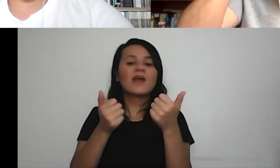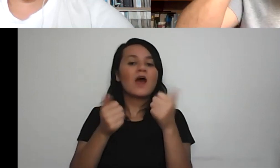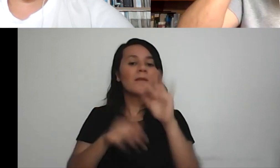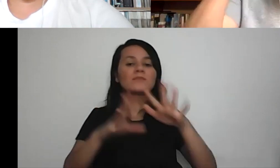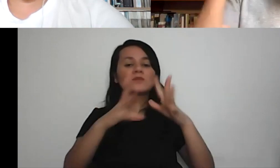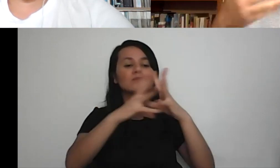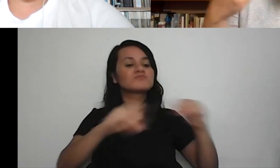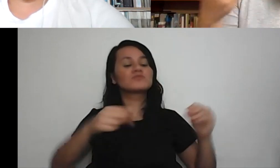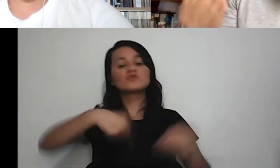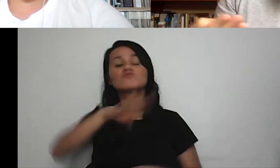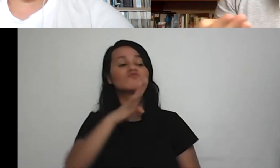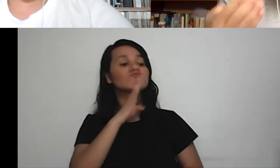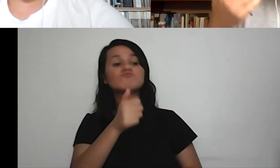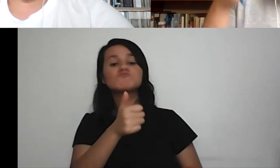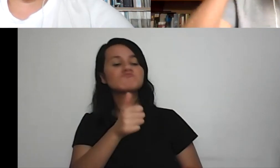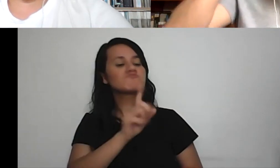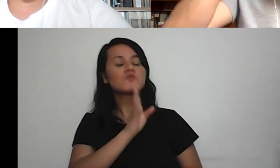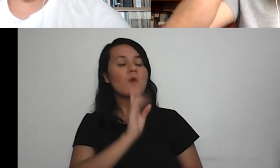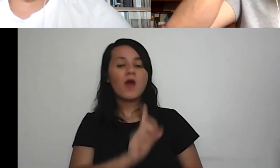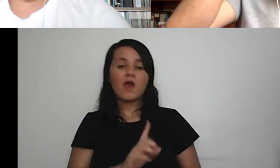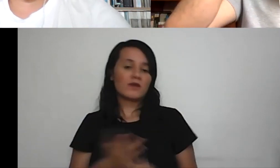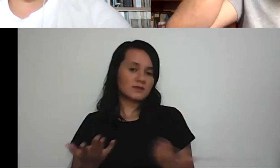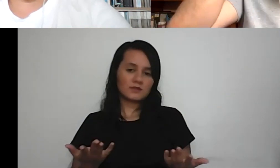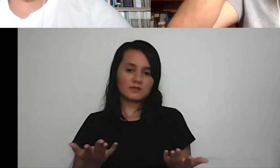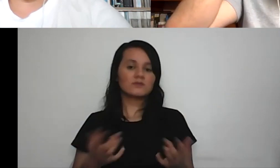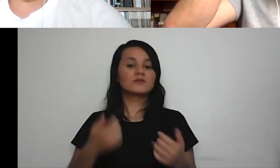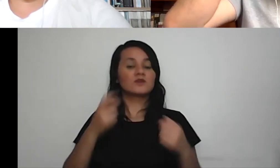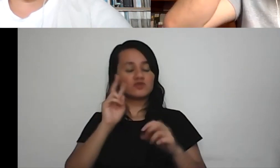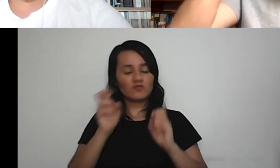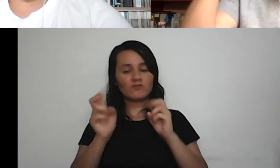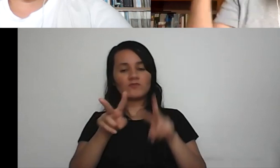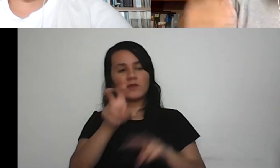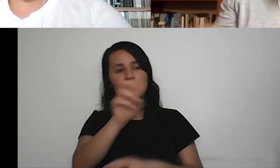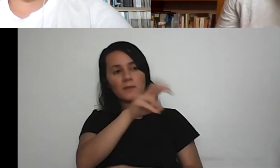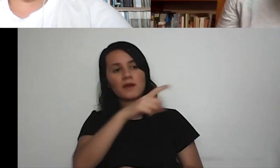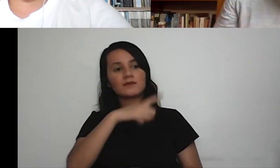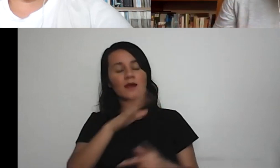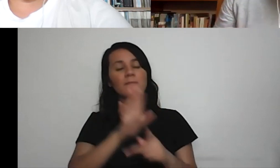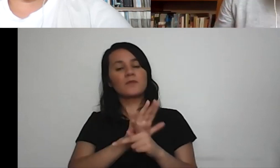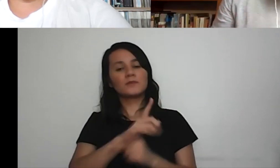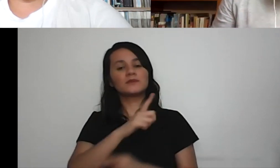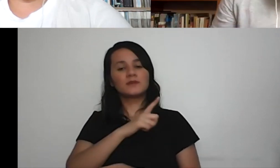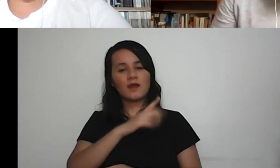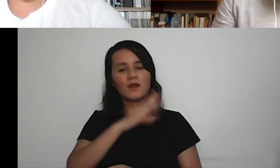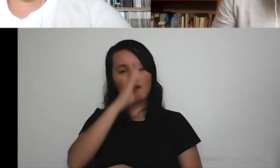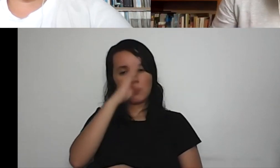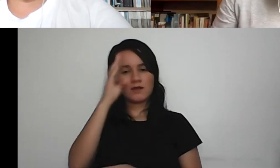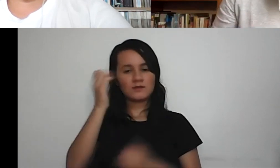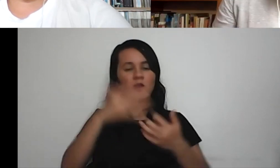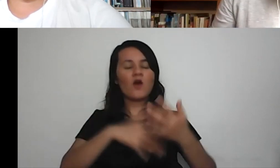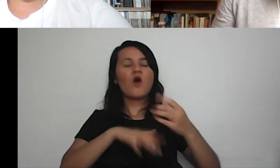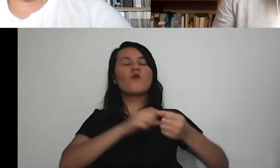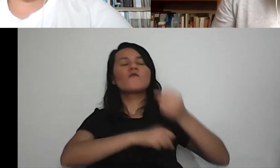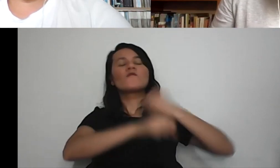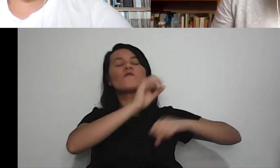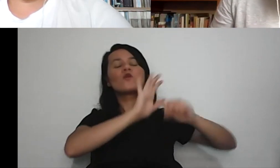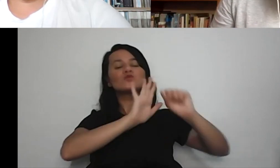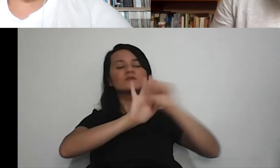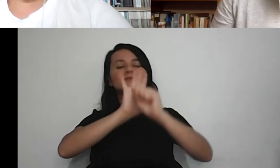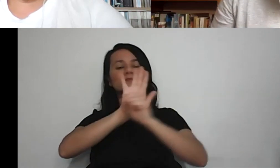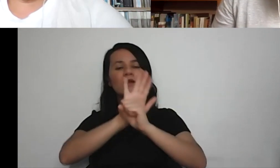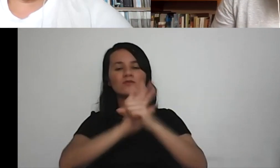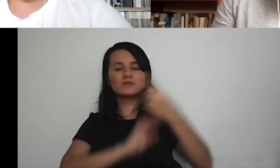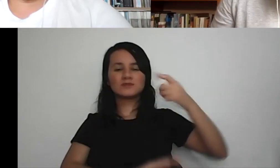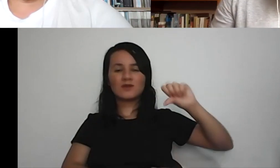e a gente não conhece. Que também é um outro movimento que a gente tem visto hoje na academia, né, voltando para o século XIX, de se